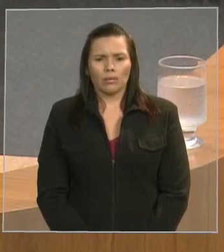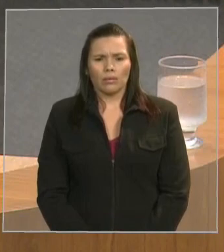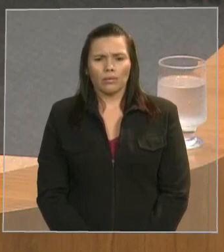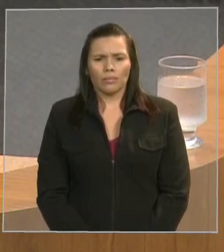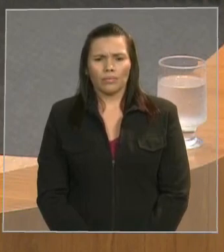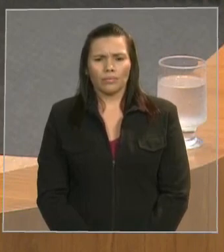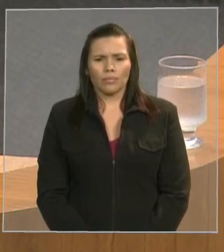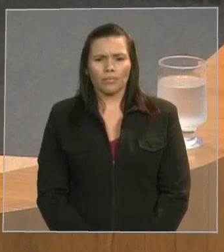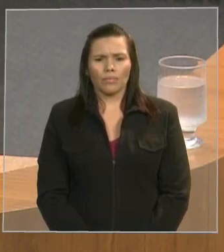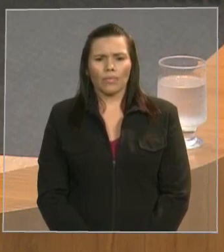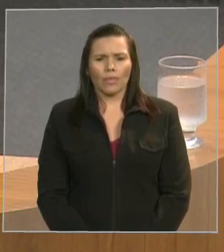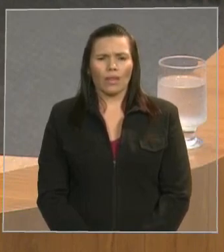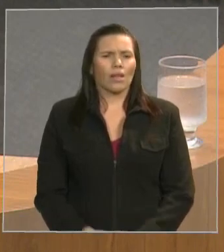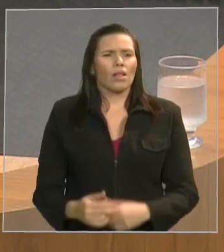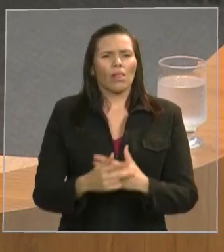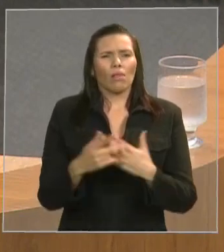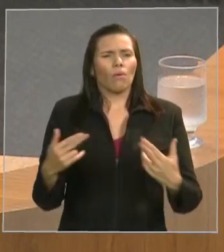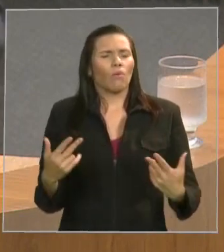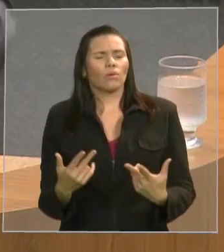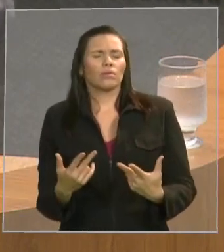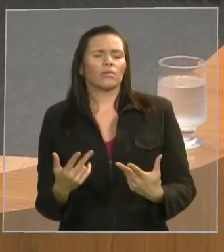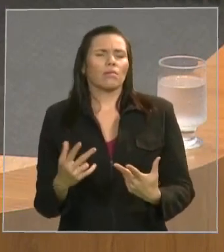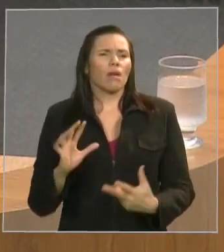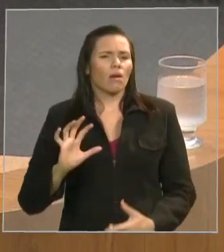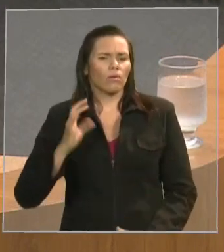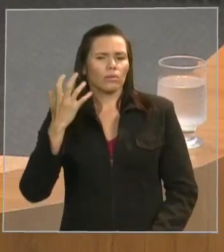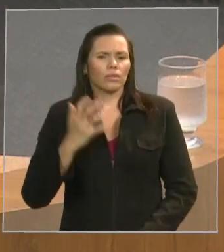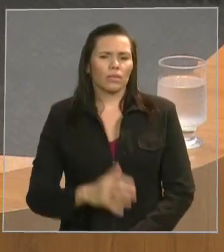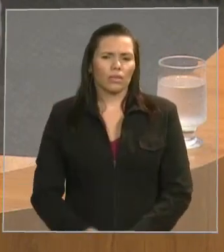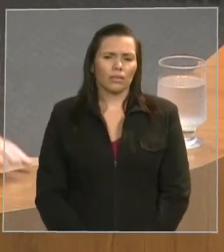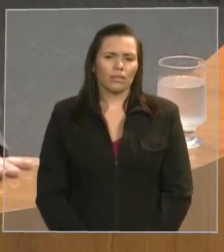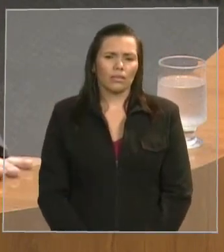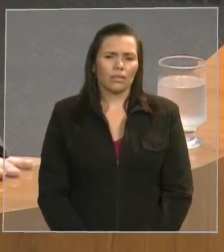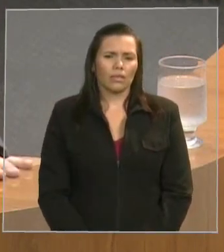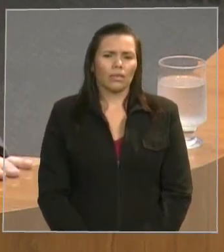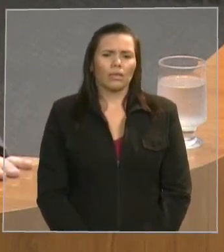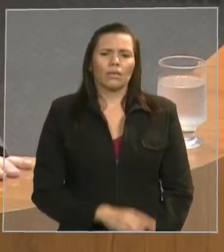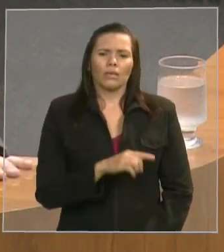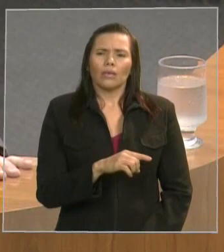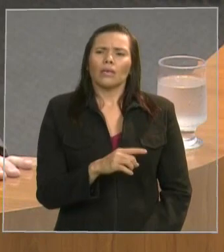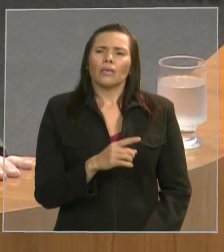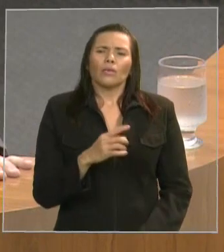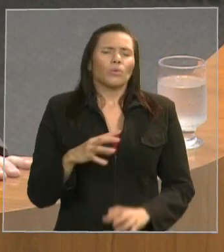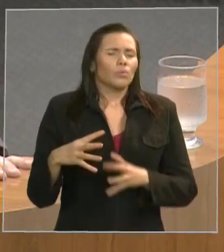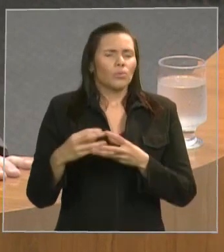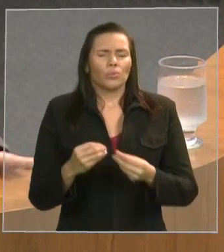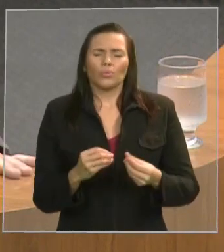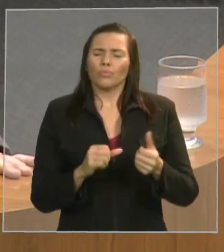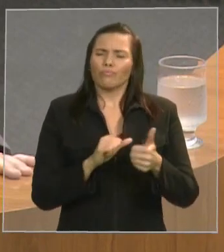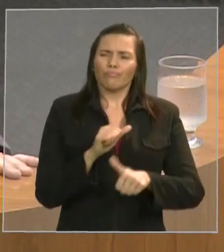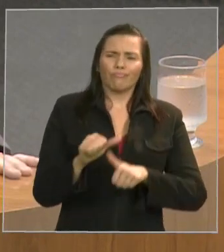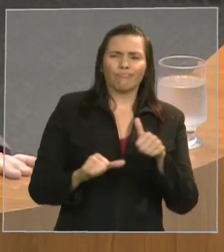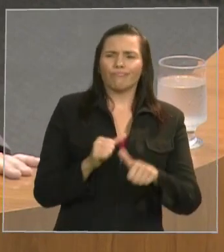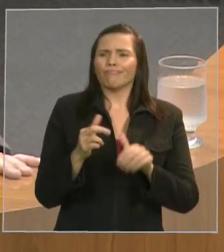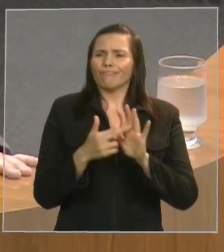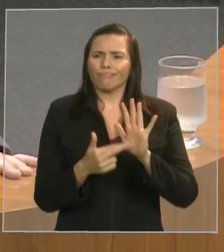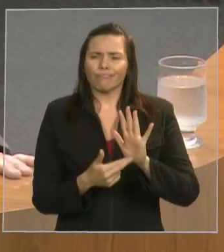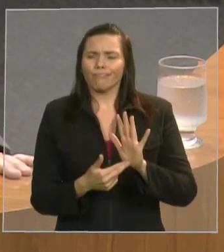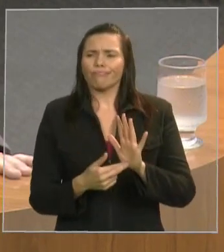Cada coisa que vem da Secretaria de Reforma é destruindo a civil e a militar. Cada uma que vem.